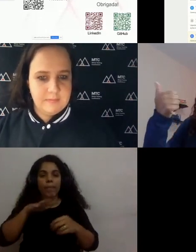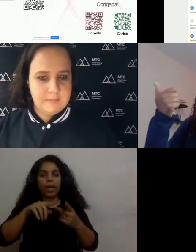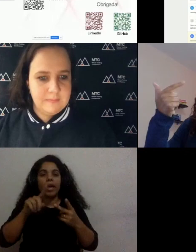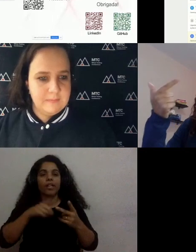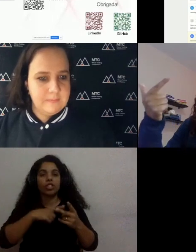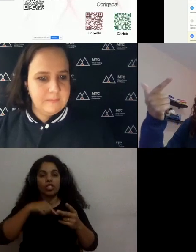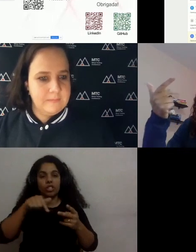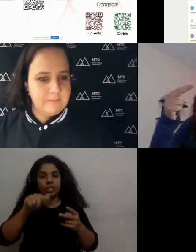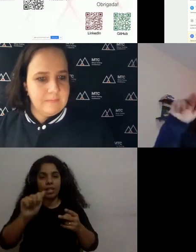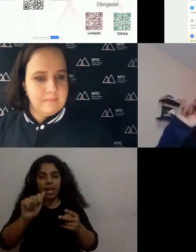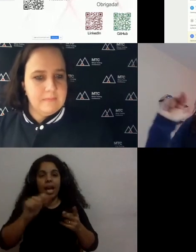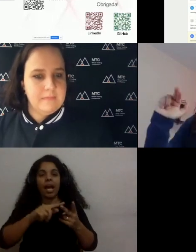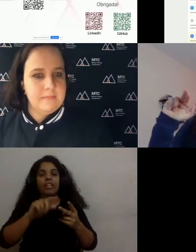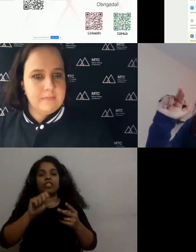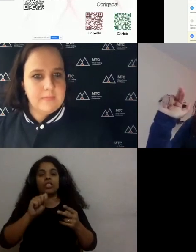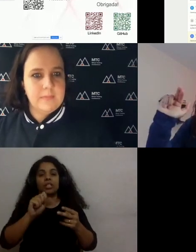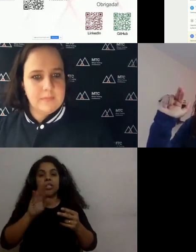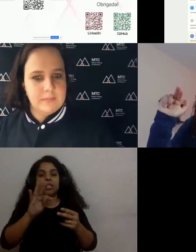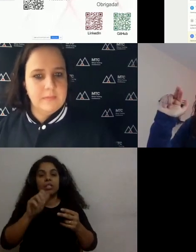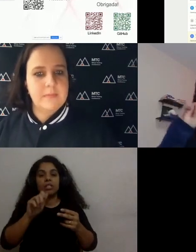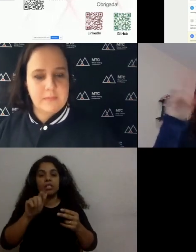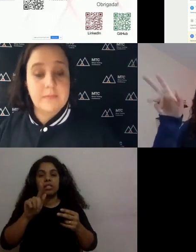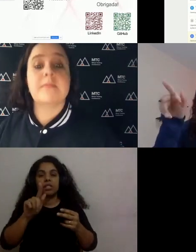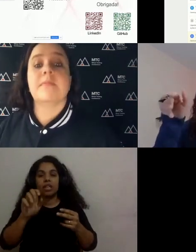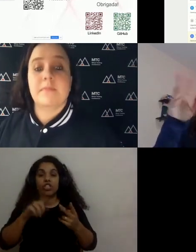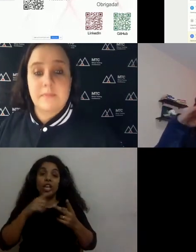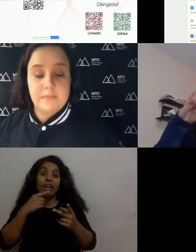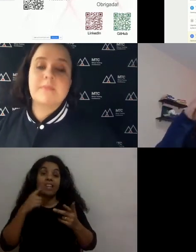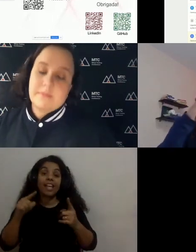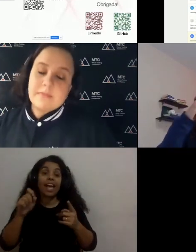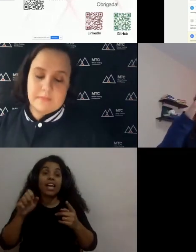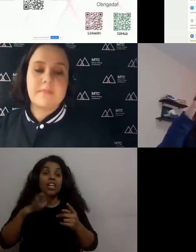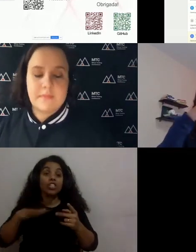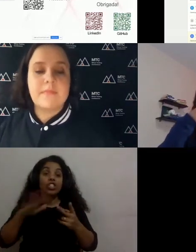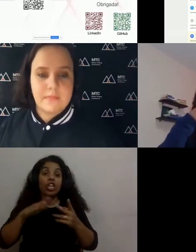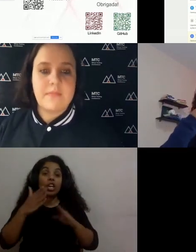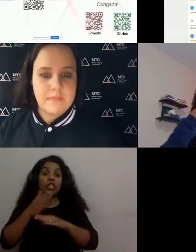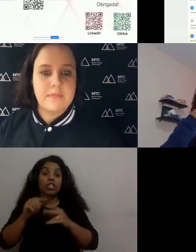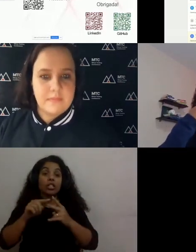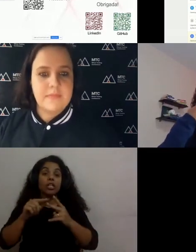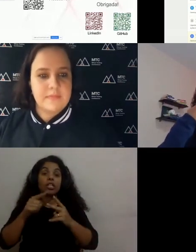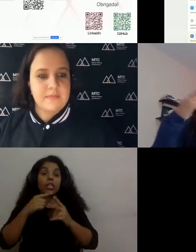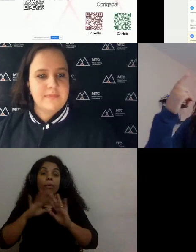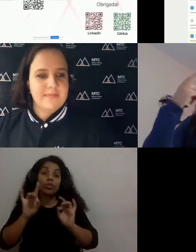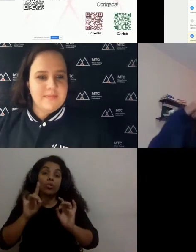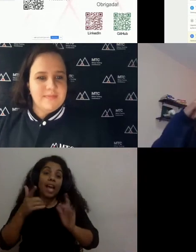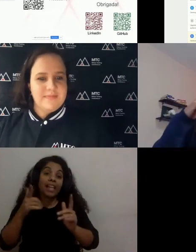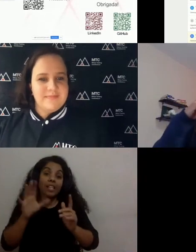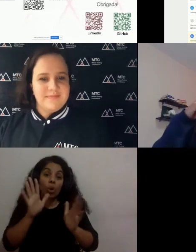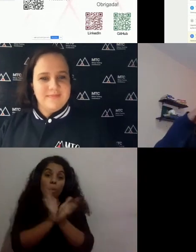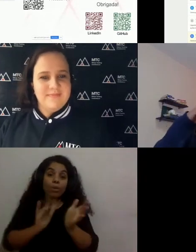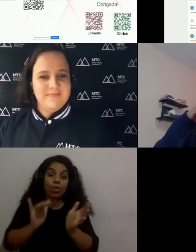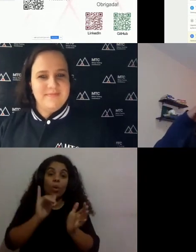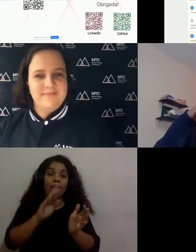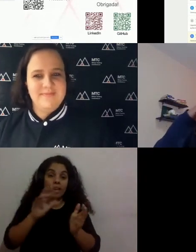de QA, de staging, de produção, eu não tenho acesso. Quase ninguém tem, só o pessoal de infra. Então, assim, eu consigo